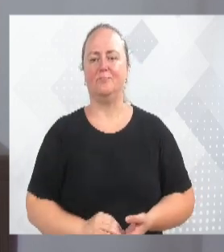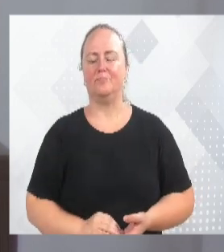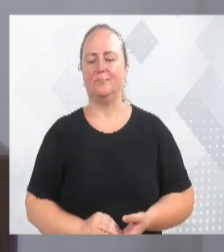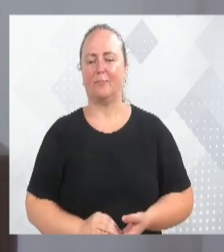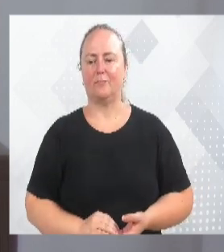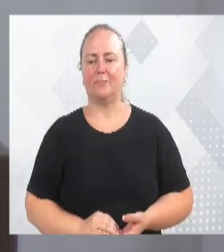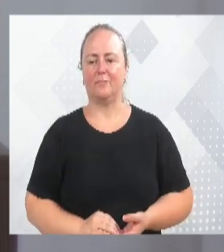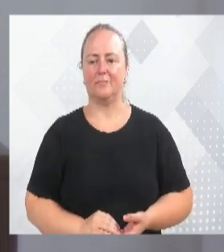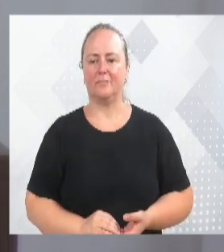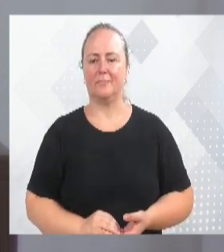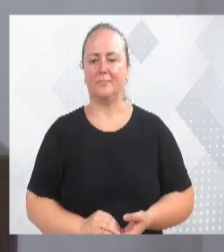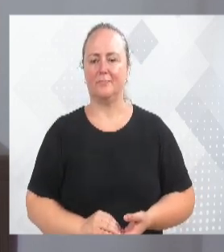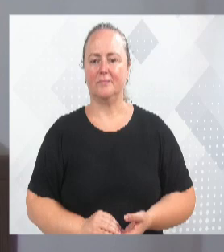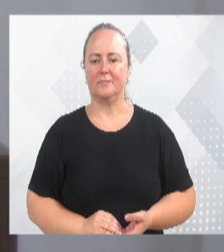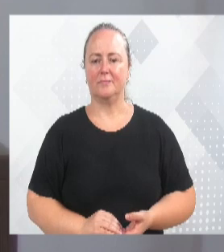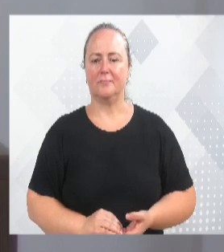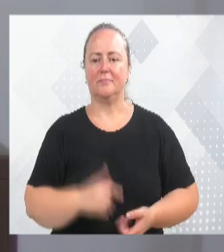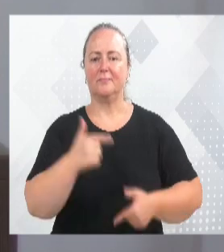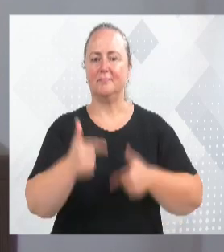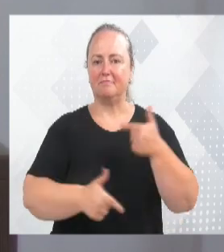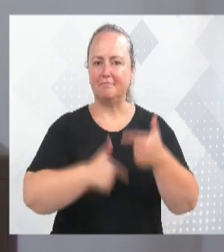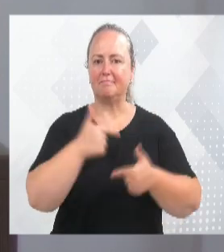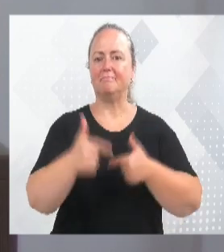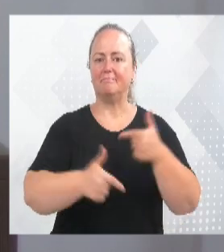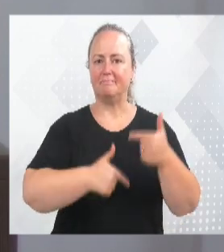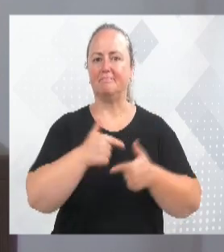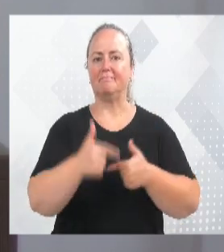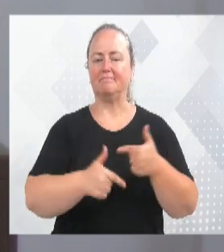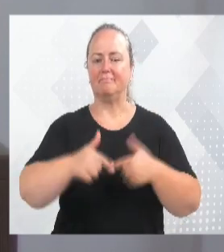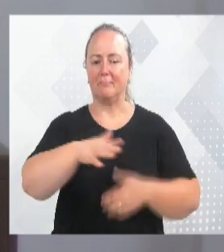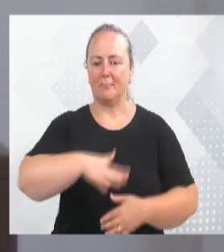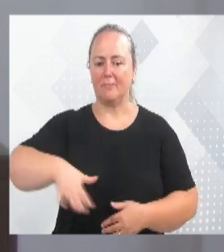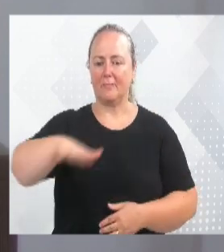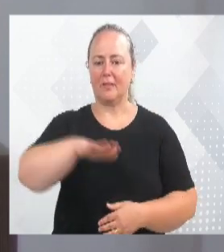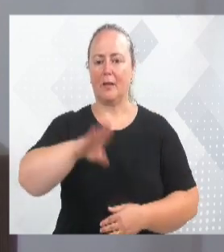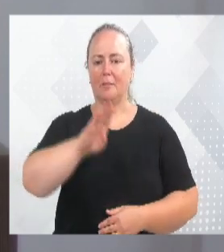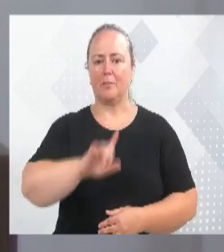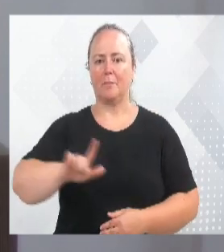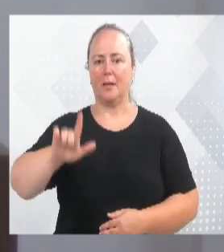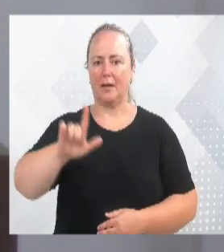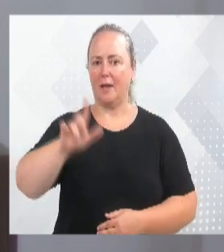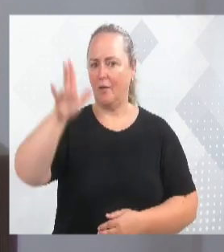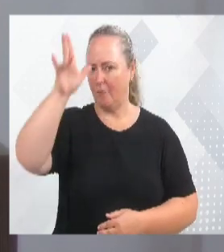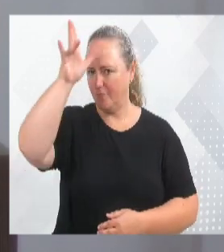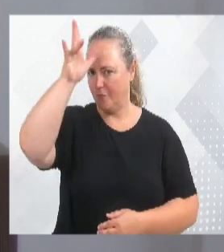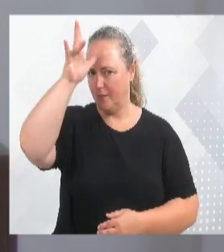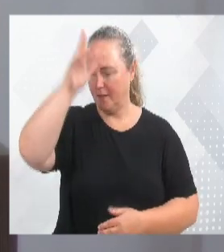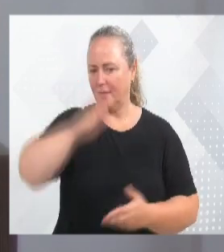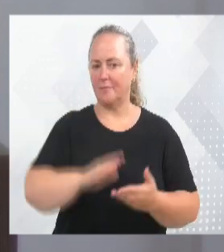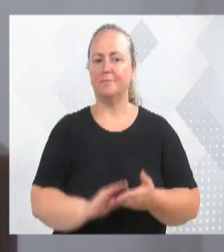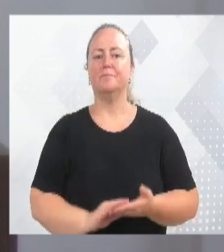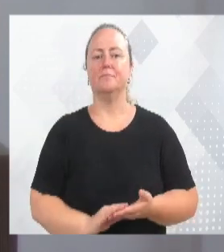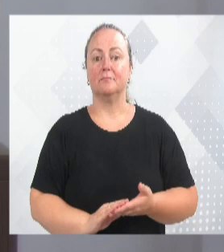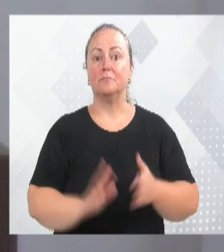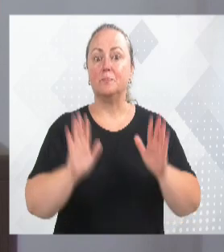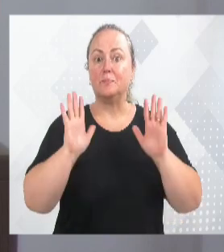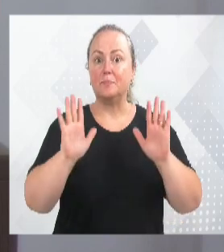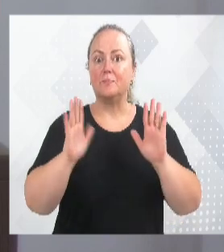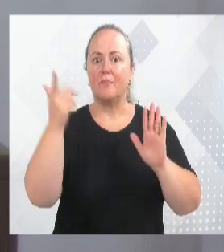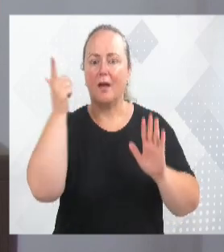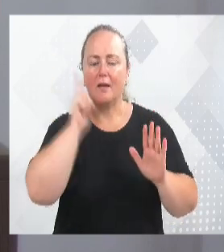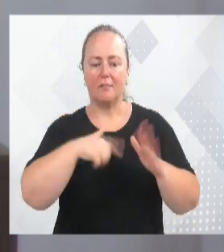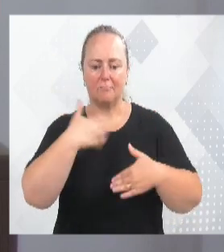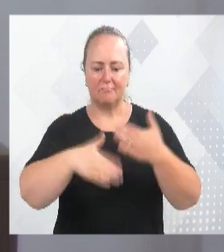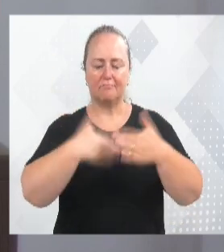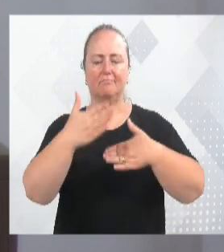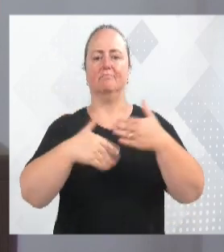Trabalhando muito a nossa região aqui, Blumenau, a Vila Itaupava, levando, né, se Deus quiser, a gente vai conseguir desenvolver ótimos